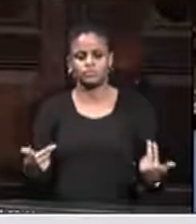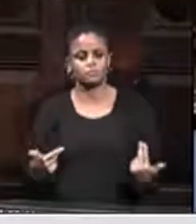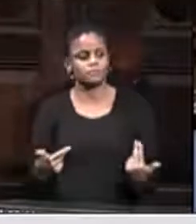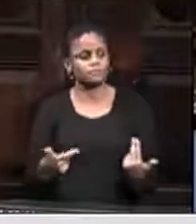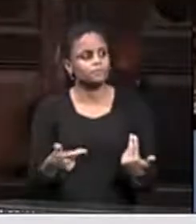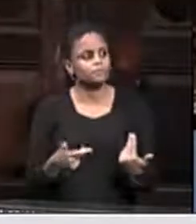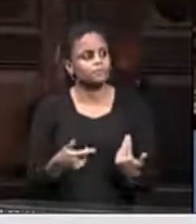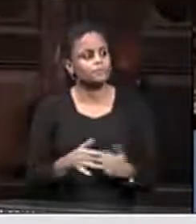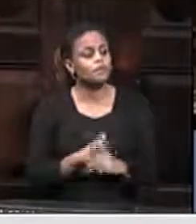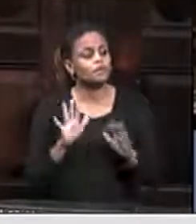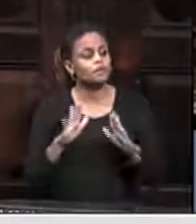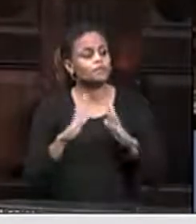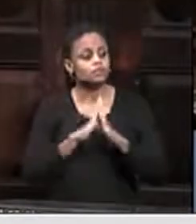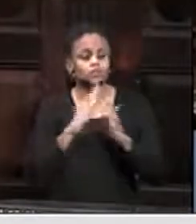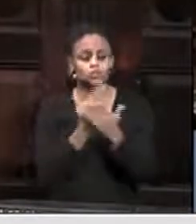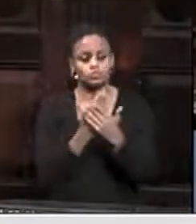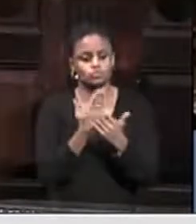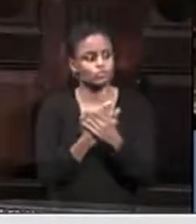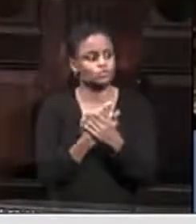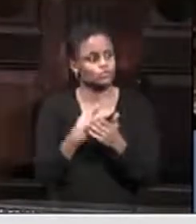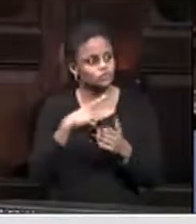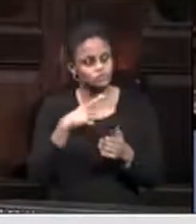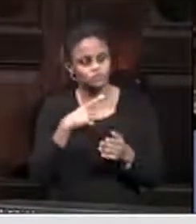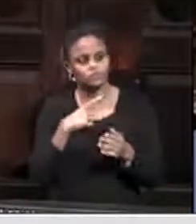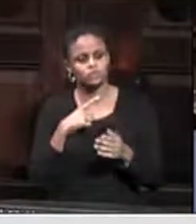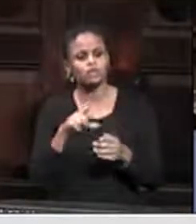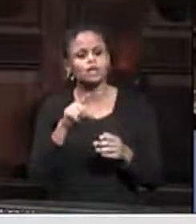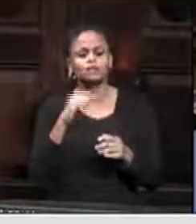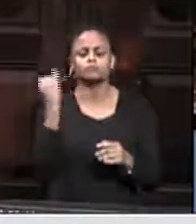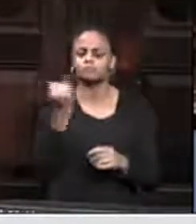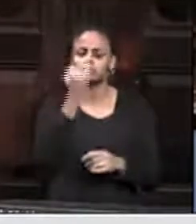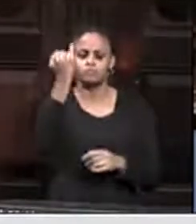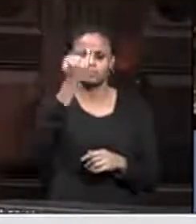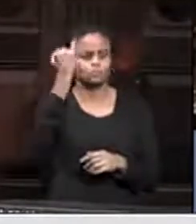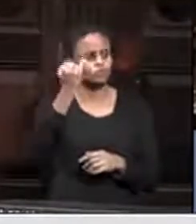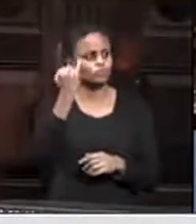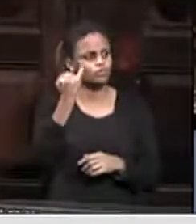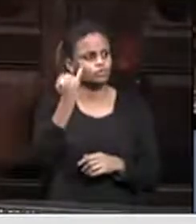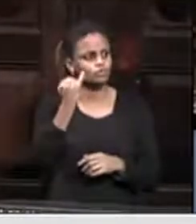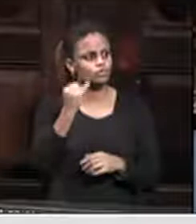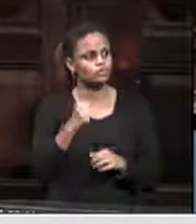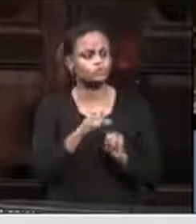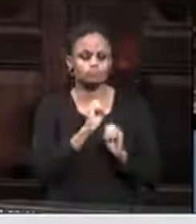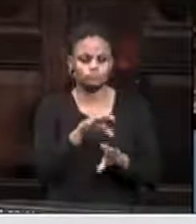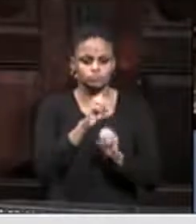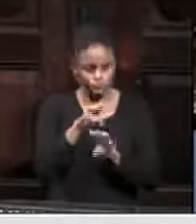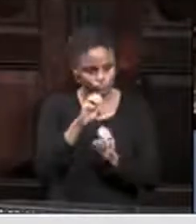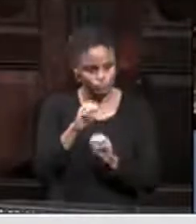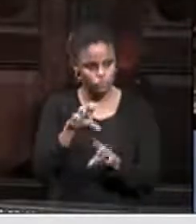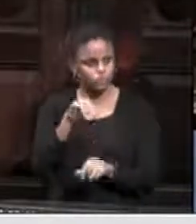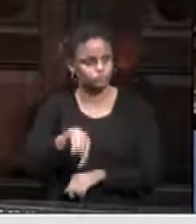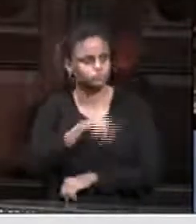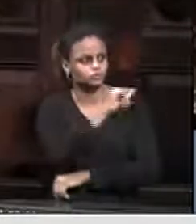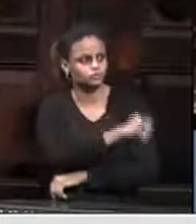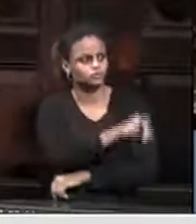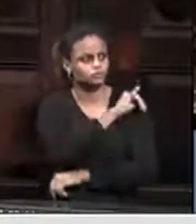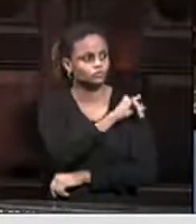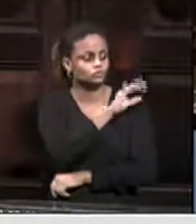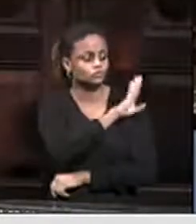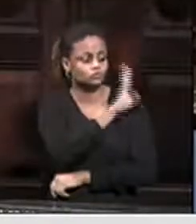cumprem também o papel de preencher uma histórica lacuna no aparelho escolar brasileiro, que é a formação